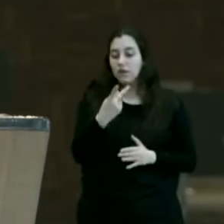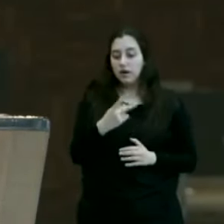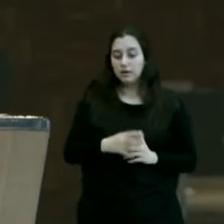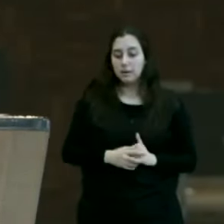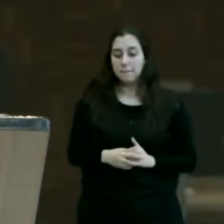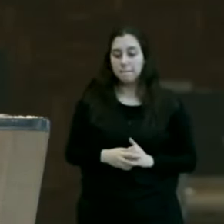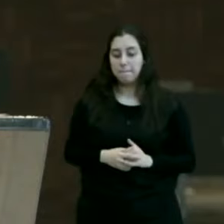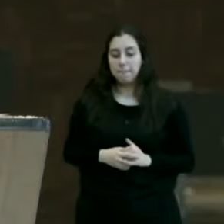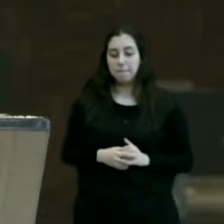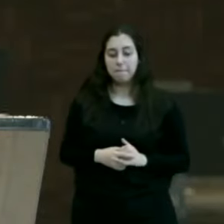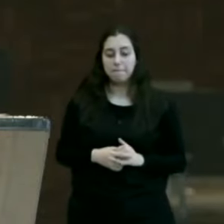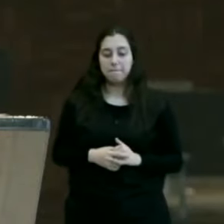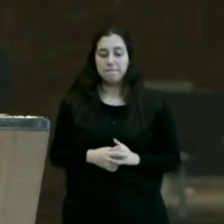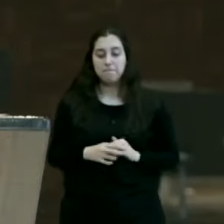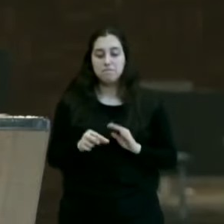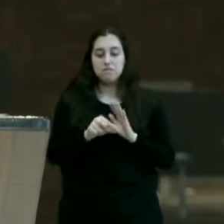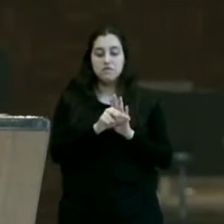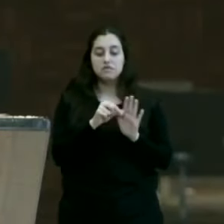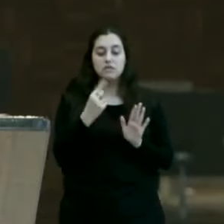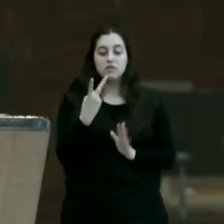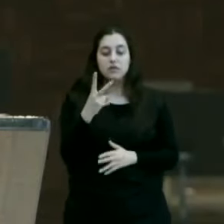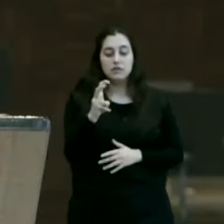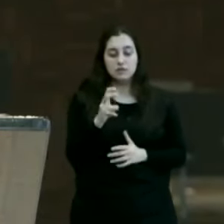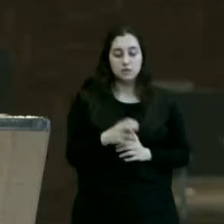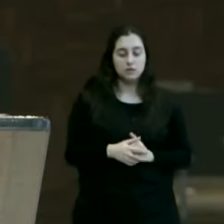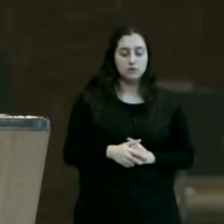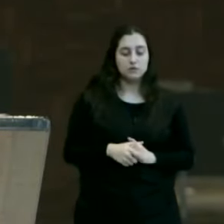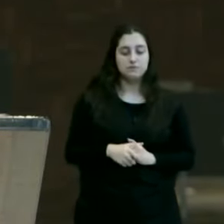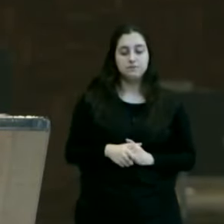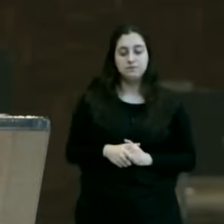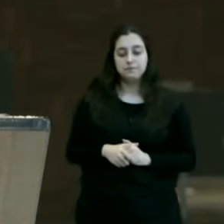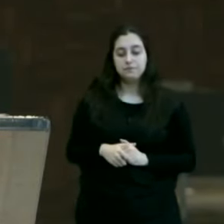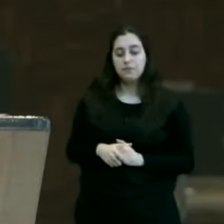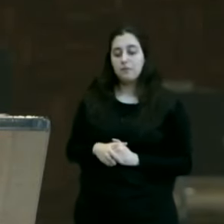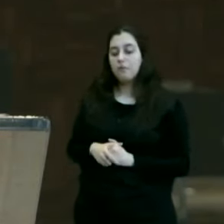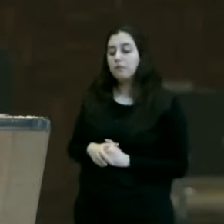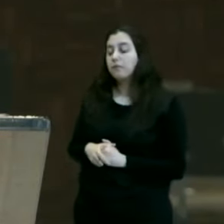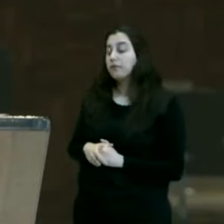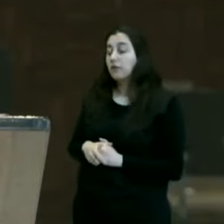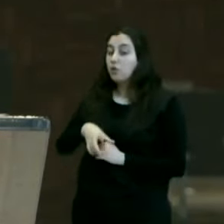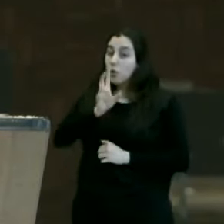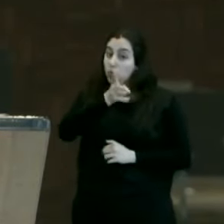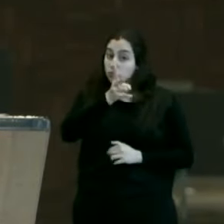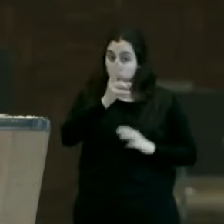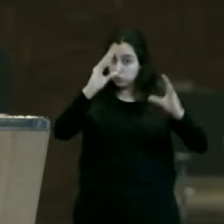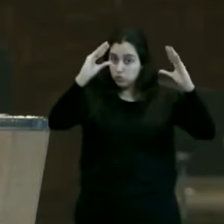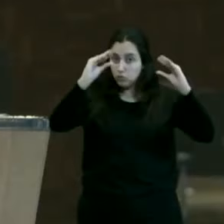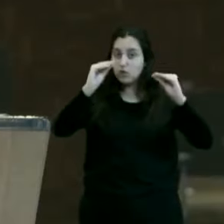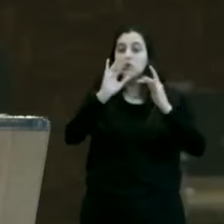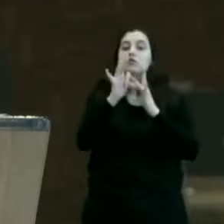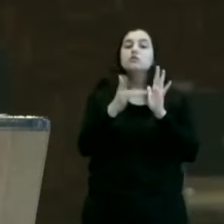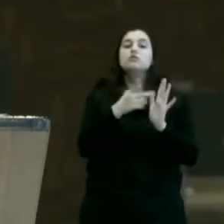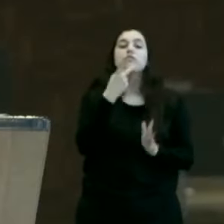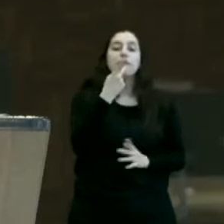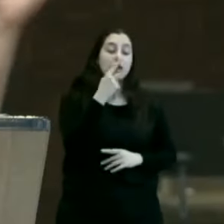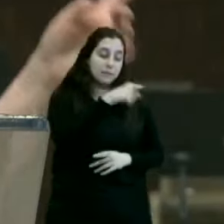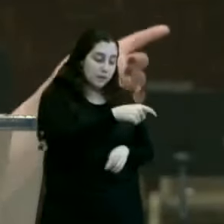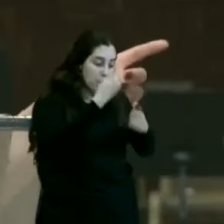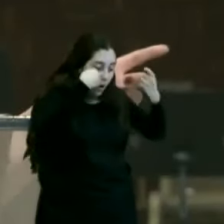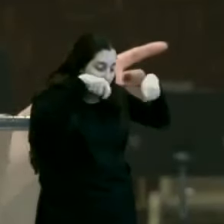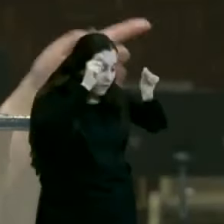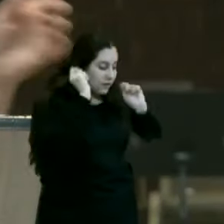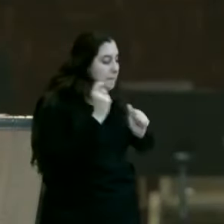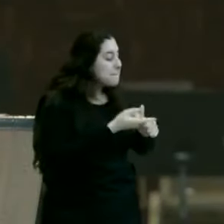assim, 25. Naquela mesma noite o Senhor lhe disse: separe o segundo novilho do rebanho do